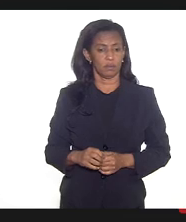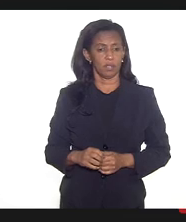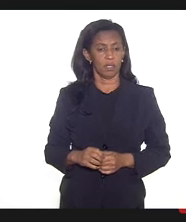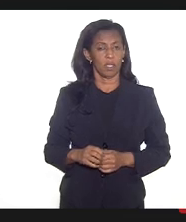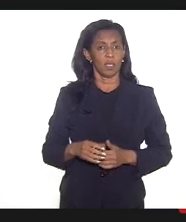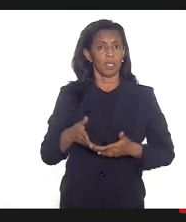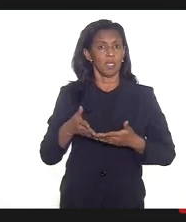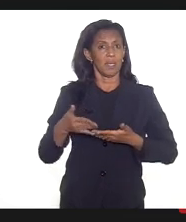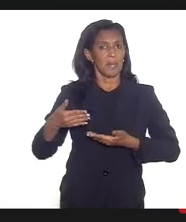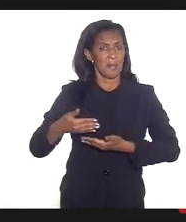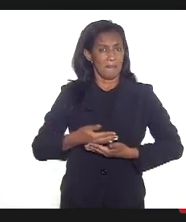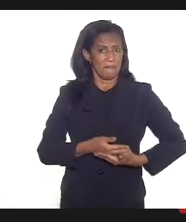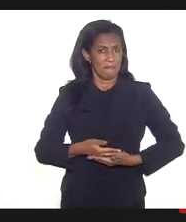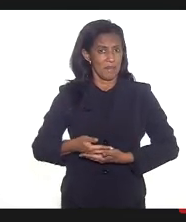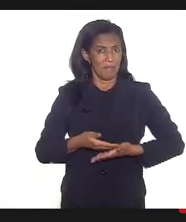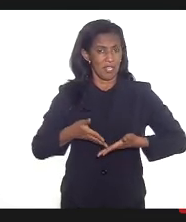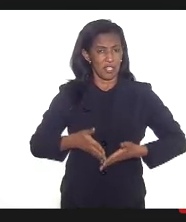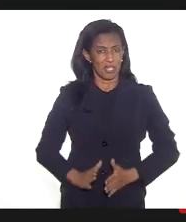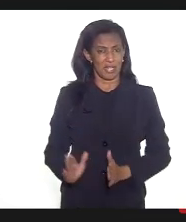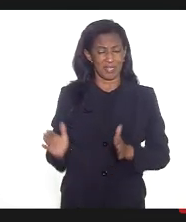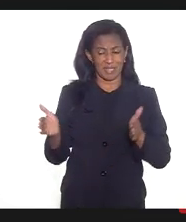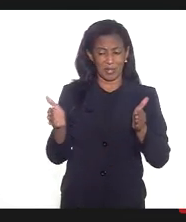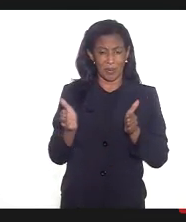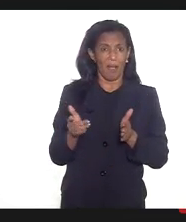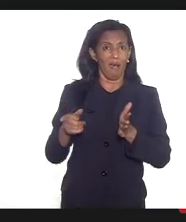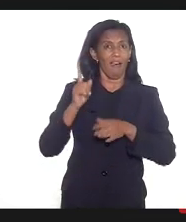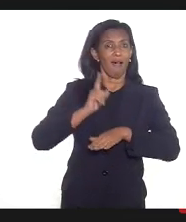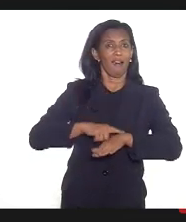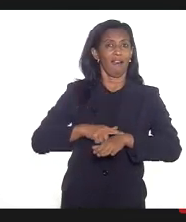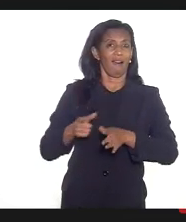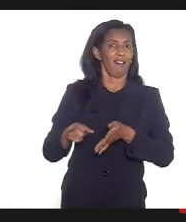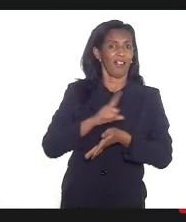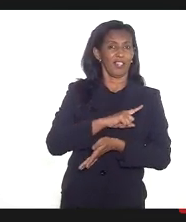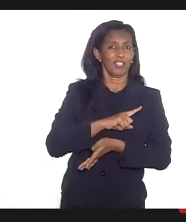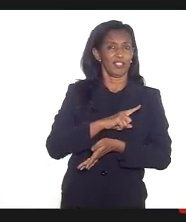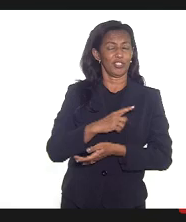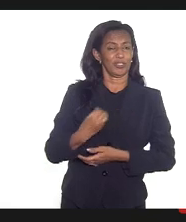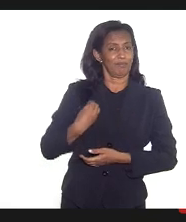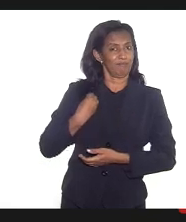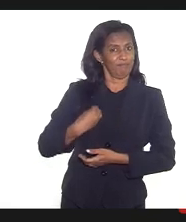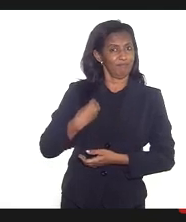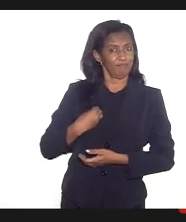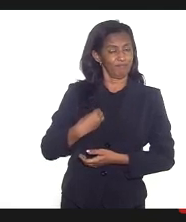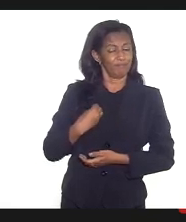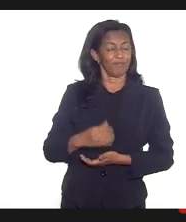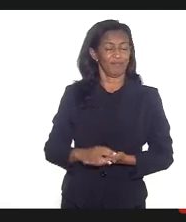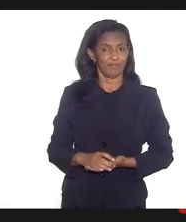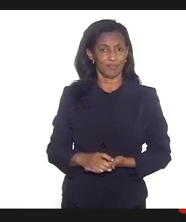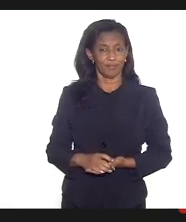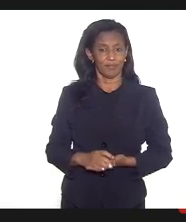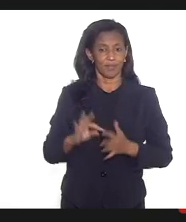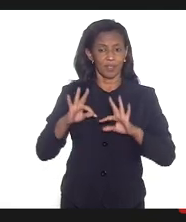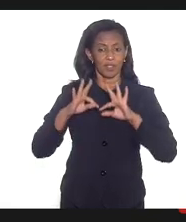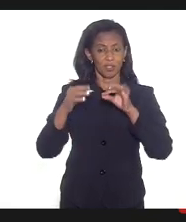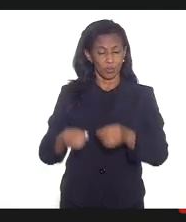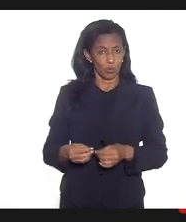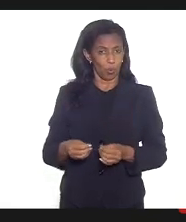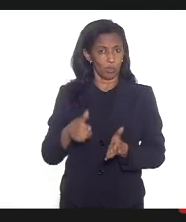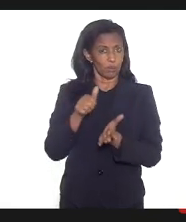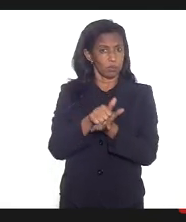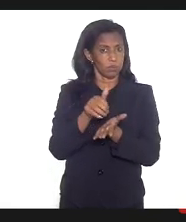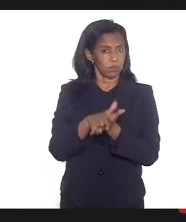prematuros e sobreviveram as suas mães e todos esses